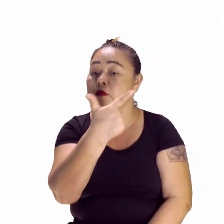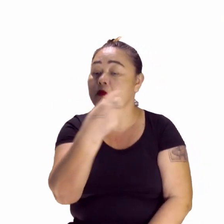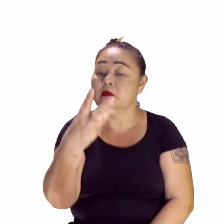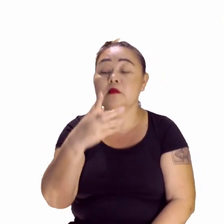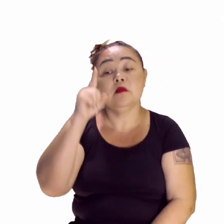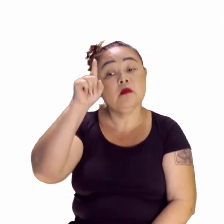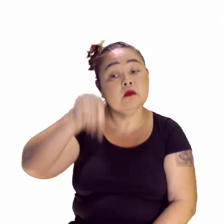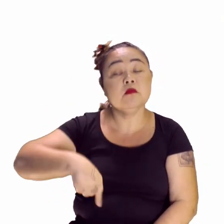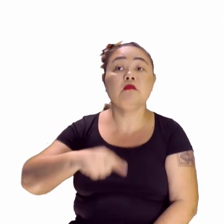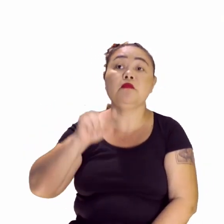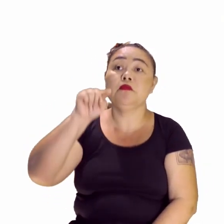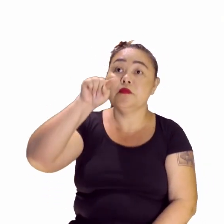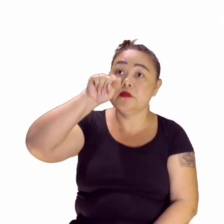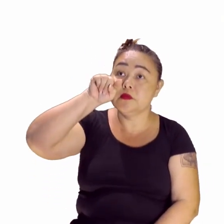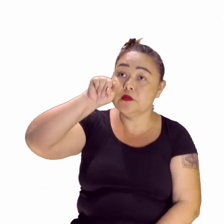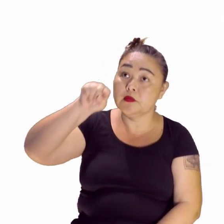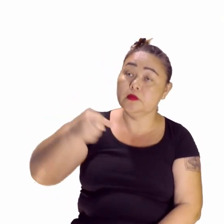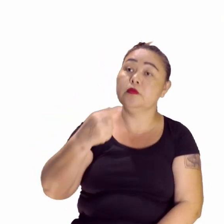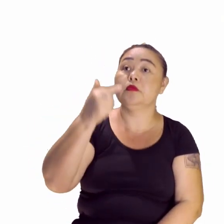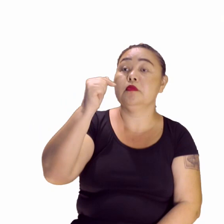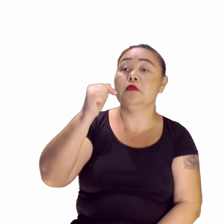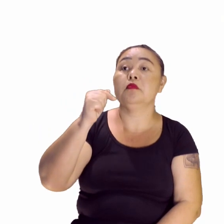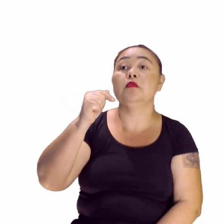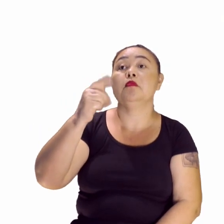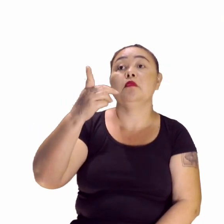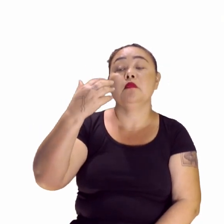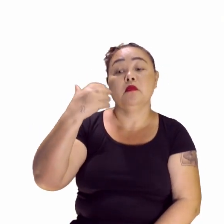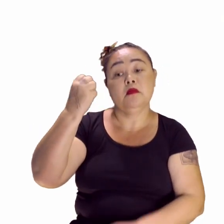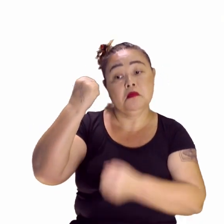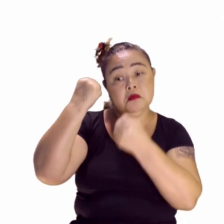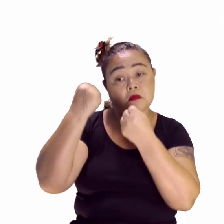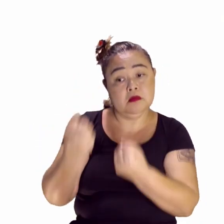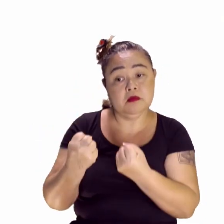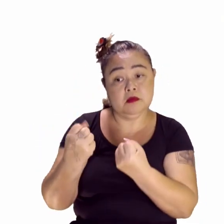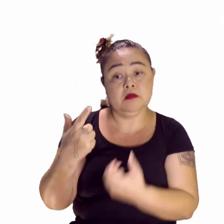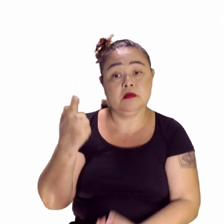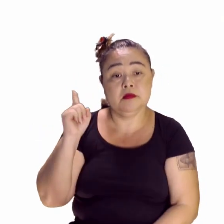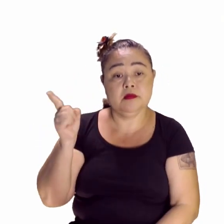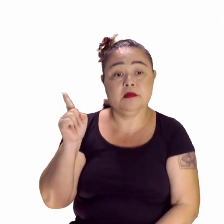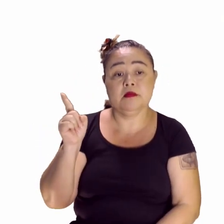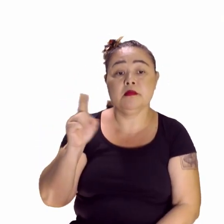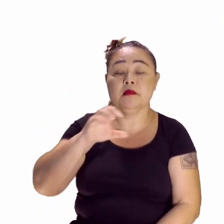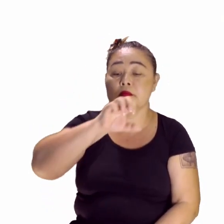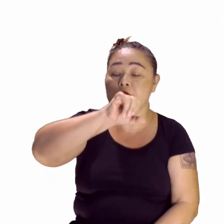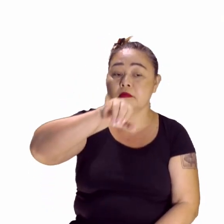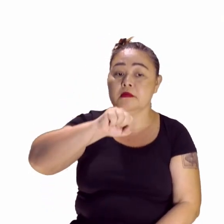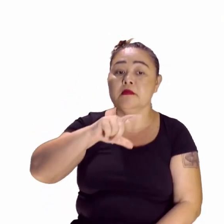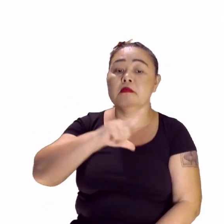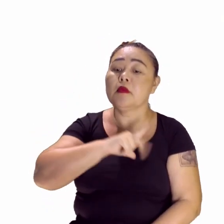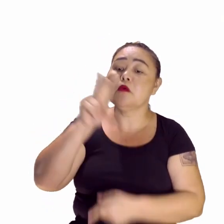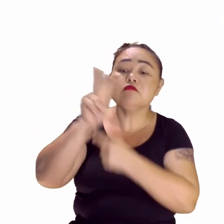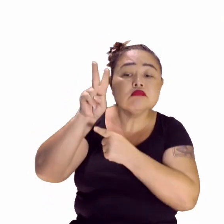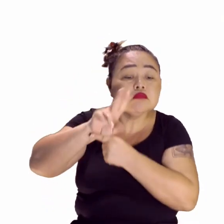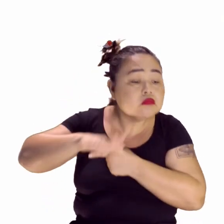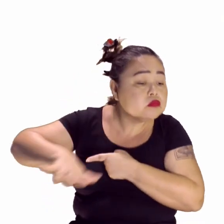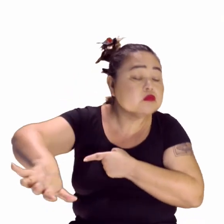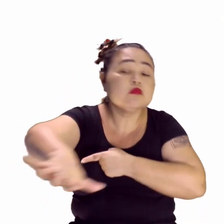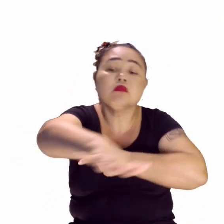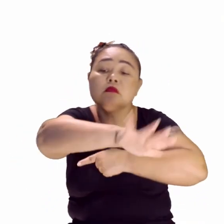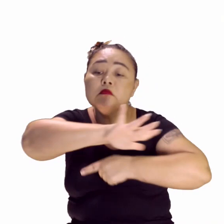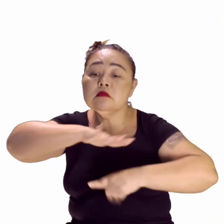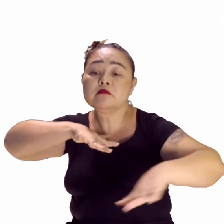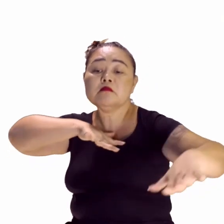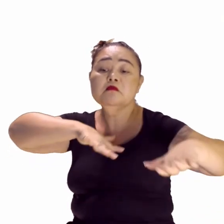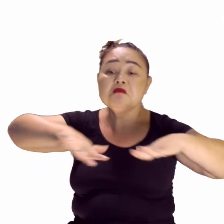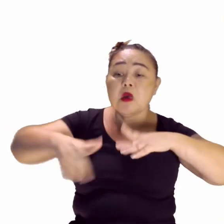é de 1,7 milhões de Tonelada isso e olha só a soja é a principal cultura que movimenta a economia